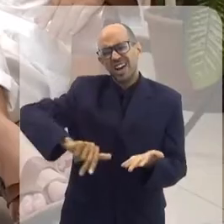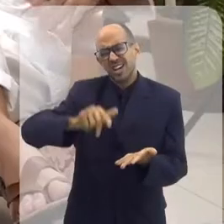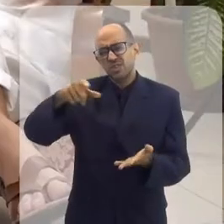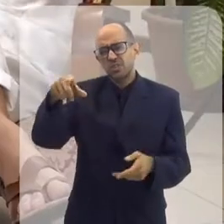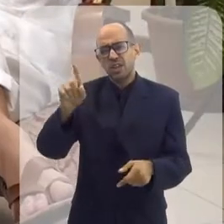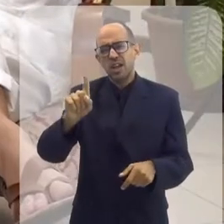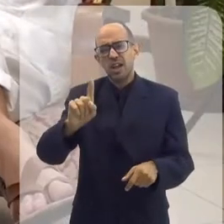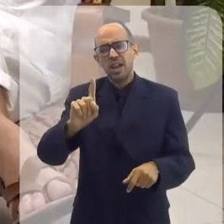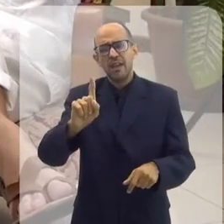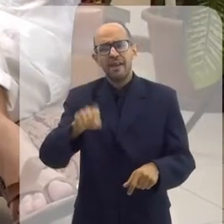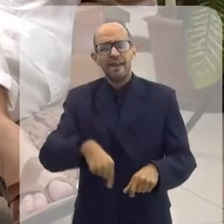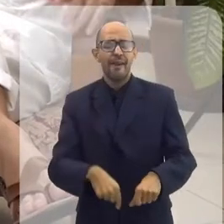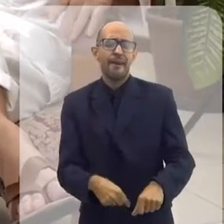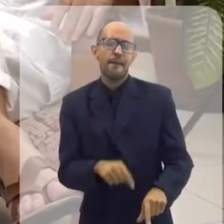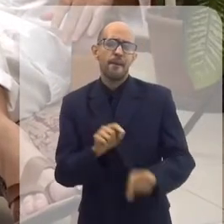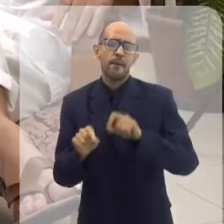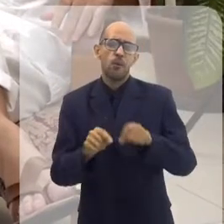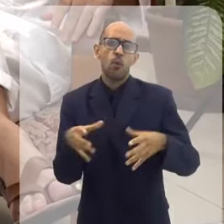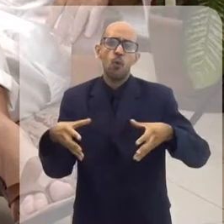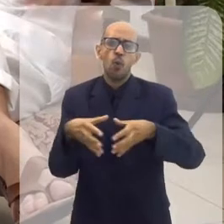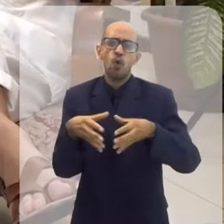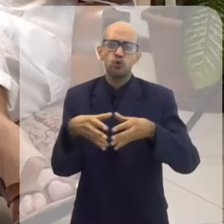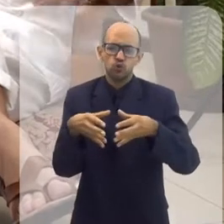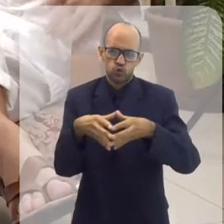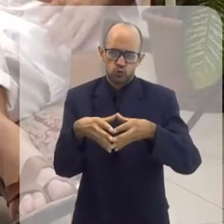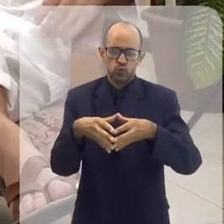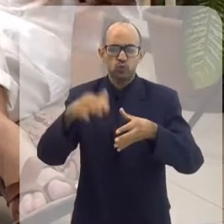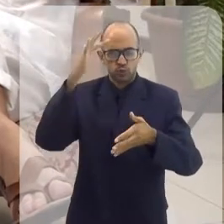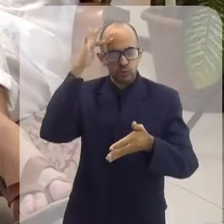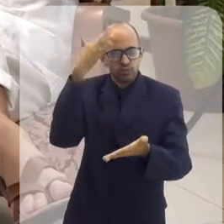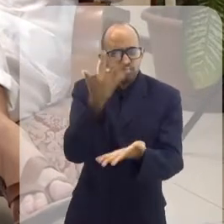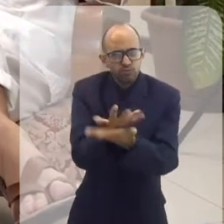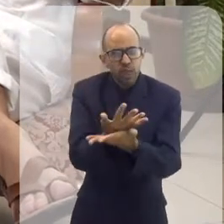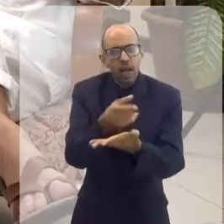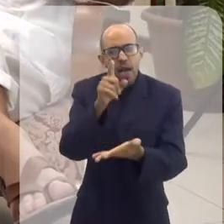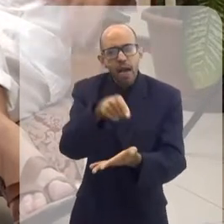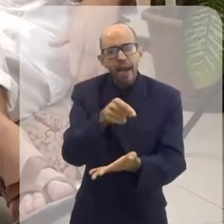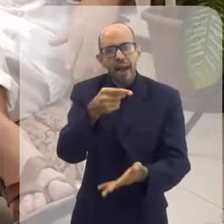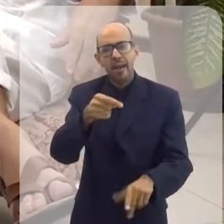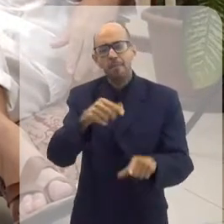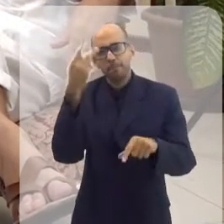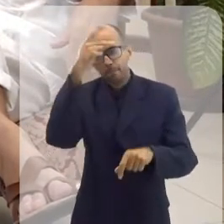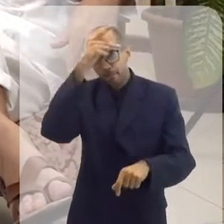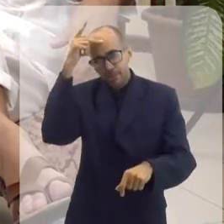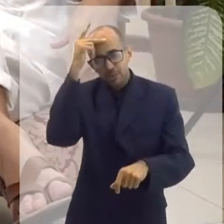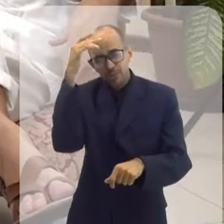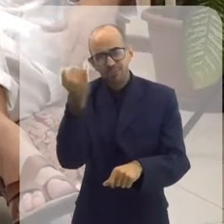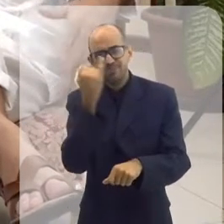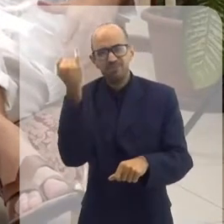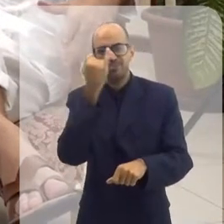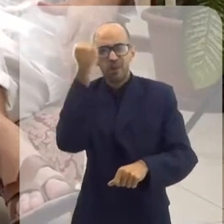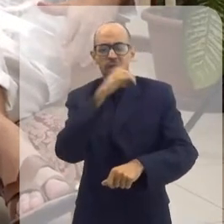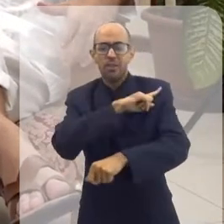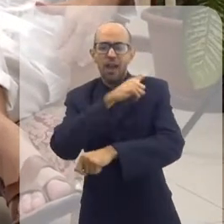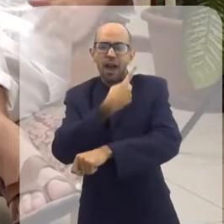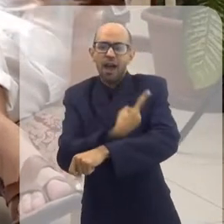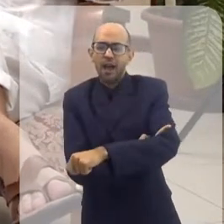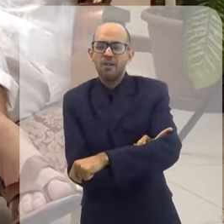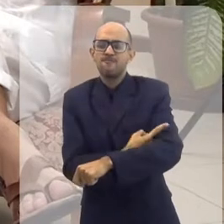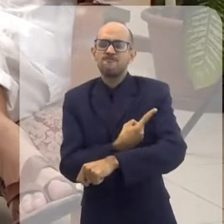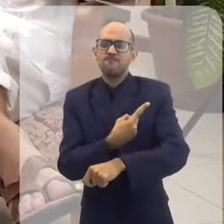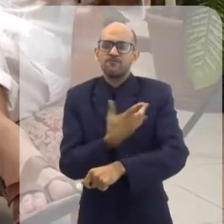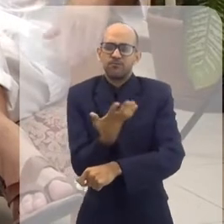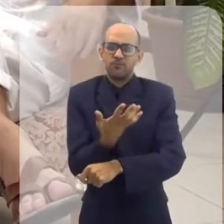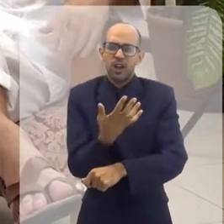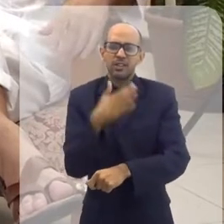de um enorme Panteão tá falando de heróis estou falando de heroína estão falando de resistência